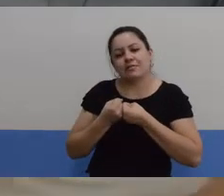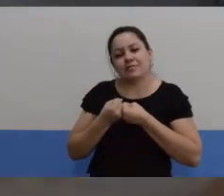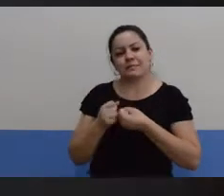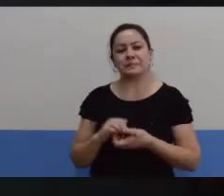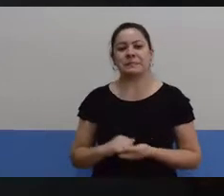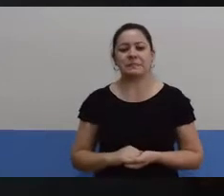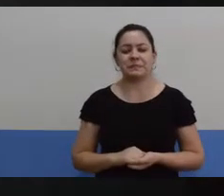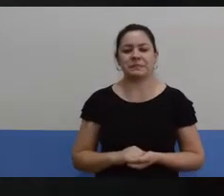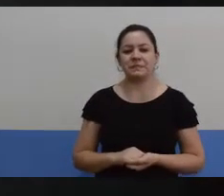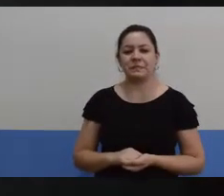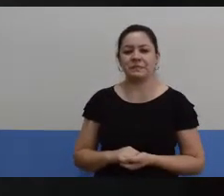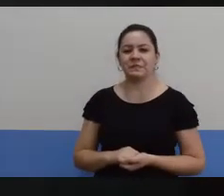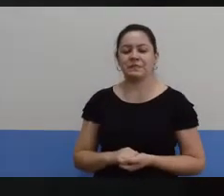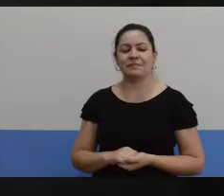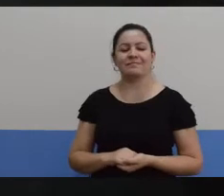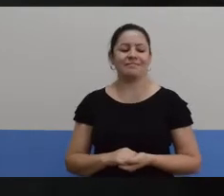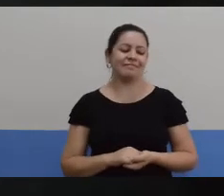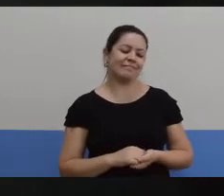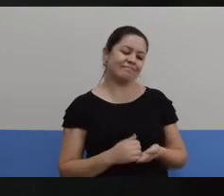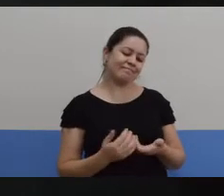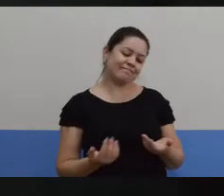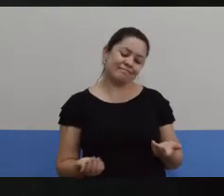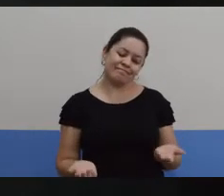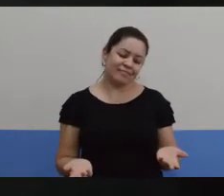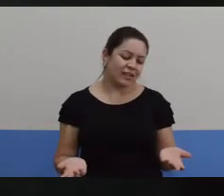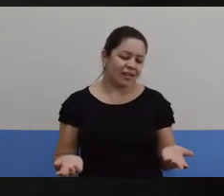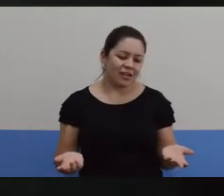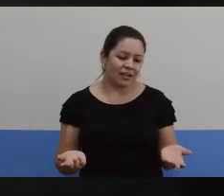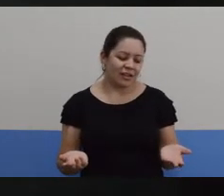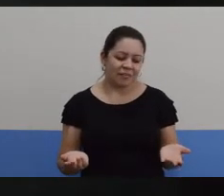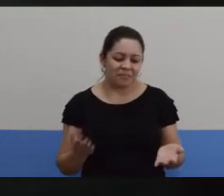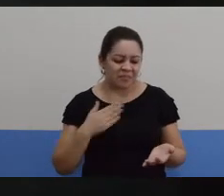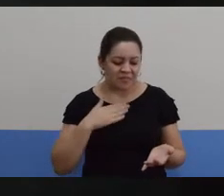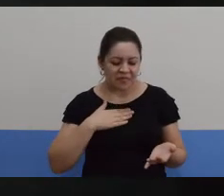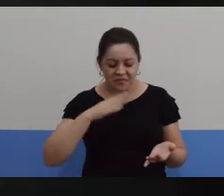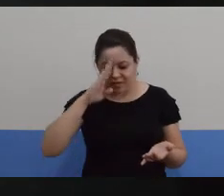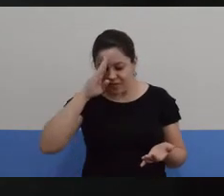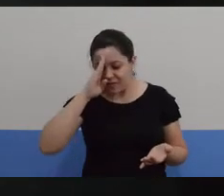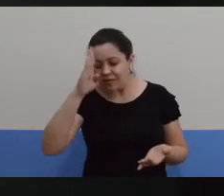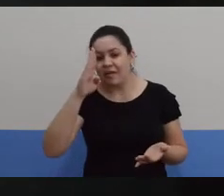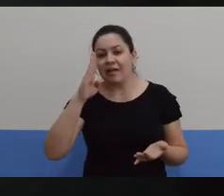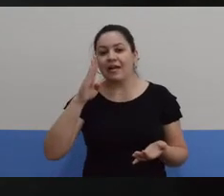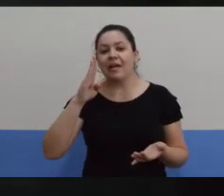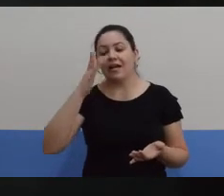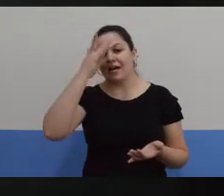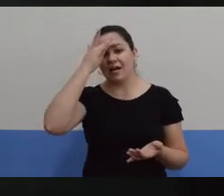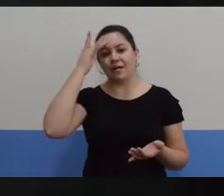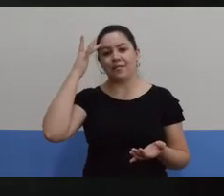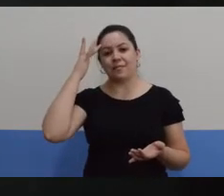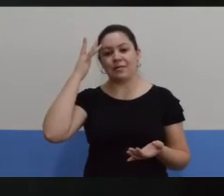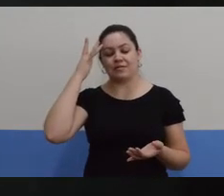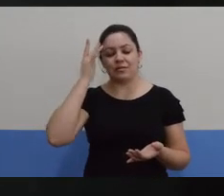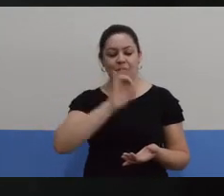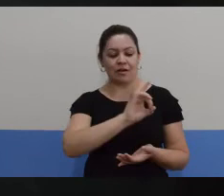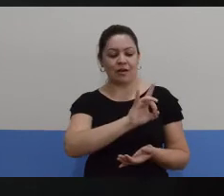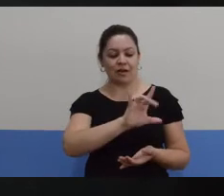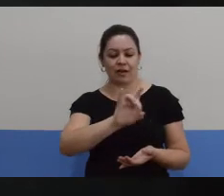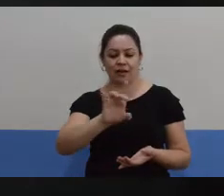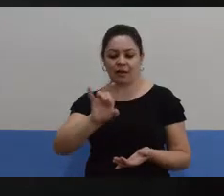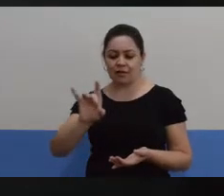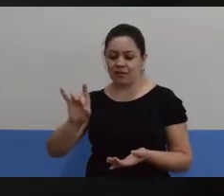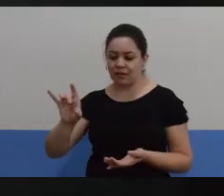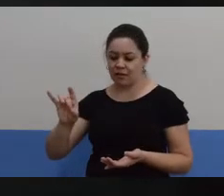diocesana? Para mim, o que é essencial é a disponibilidade de cada um, de cada uma, né,